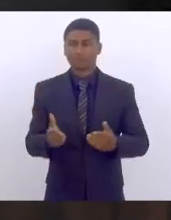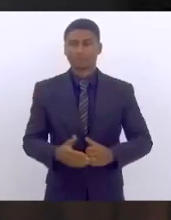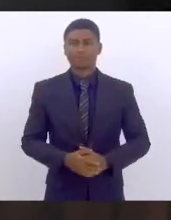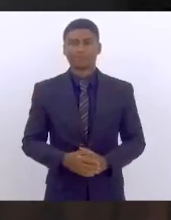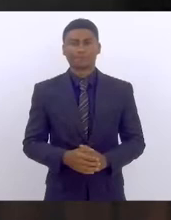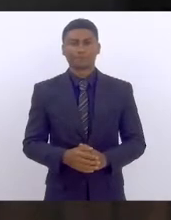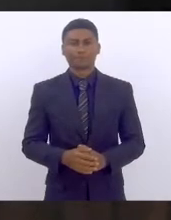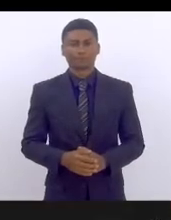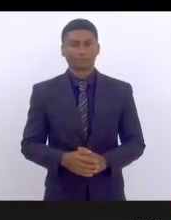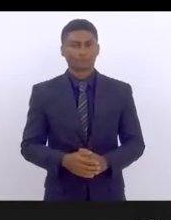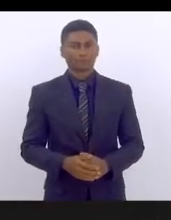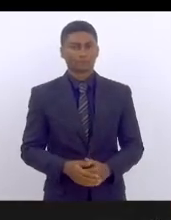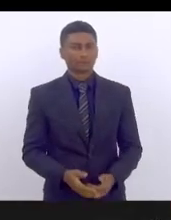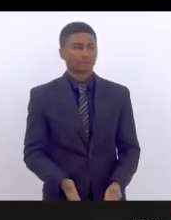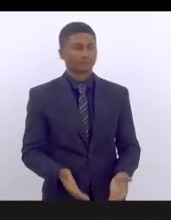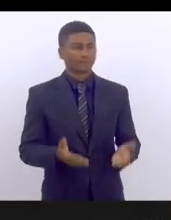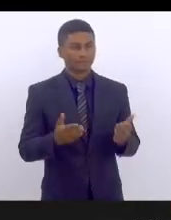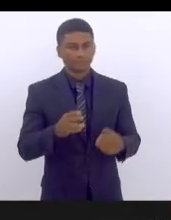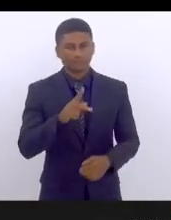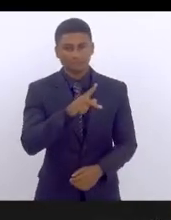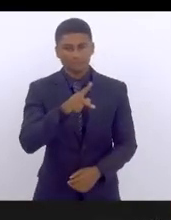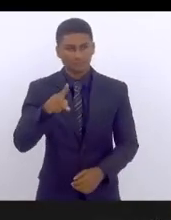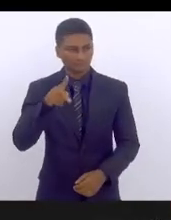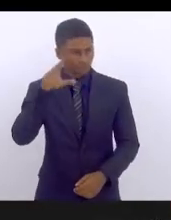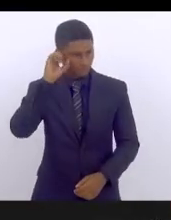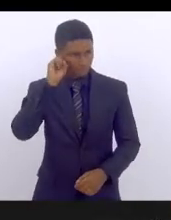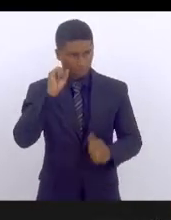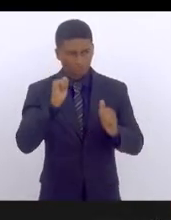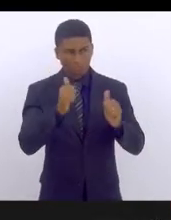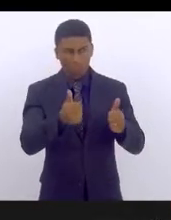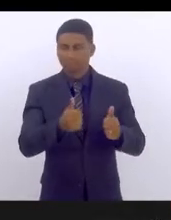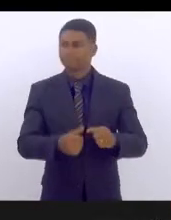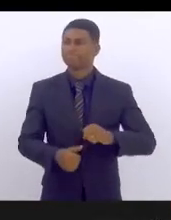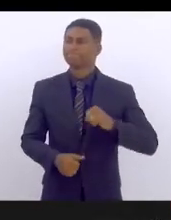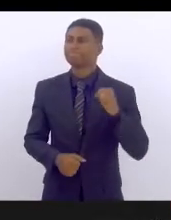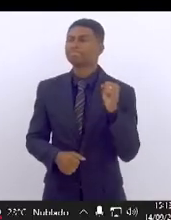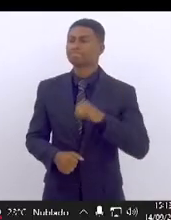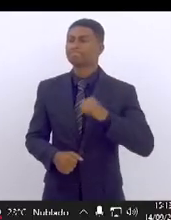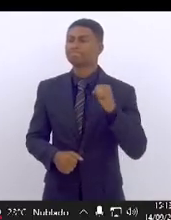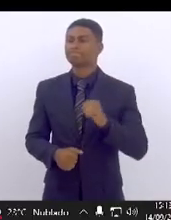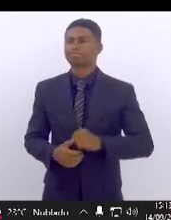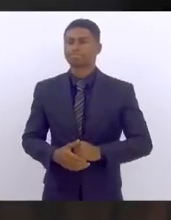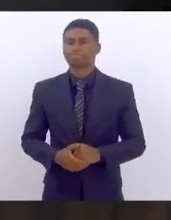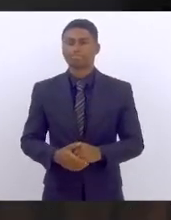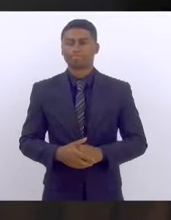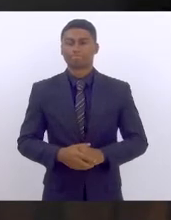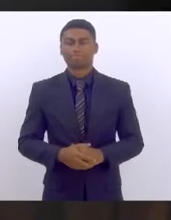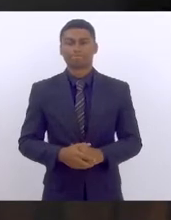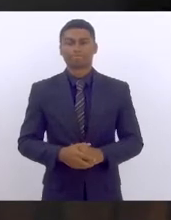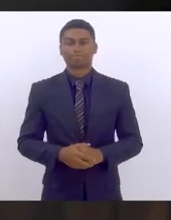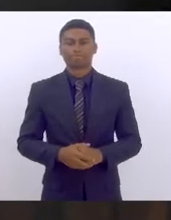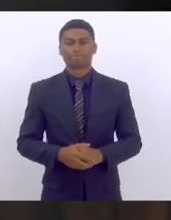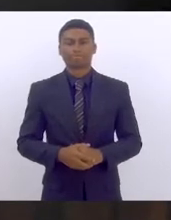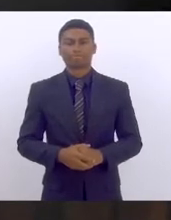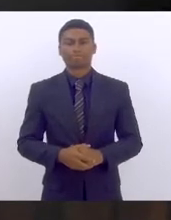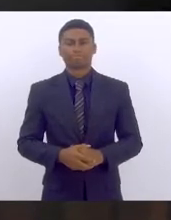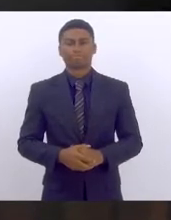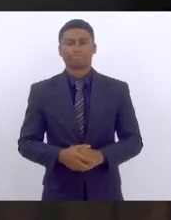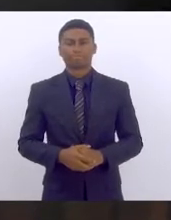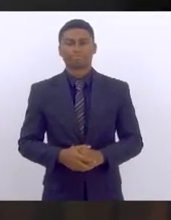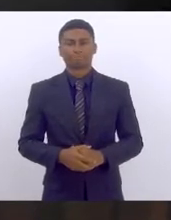Presidenta, você está me escutando? Sim, ouço bem. Ouço bem. Tá